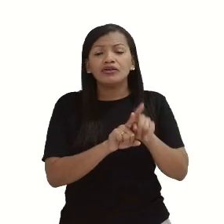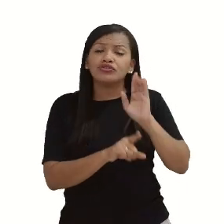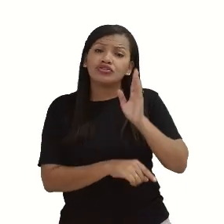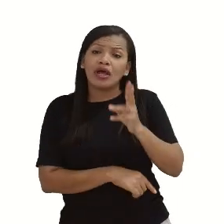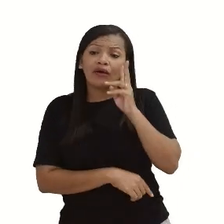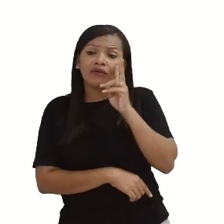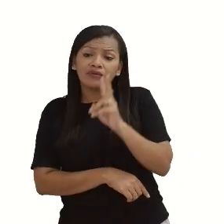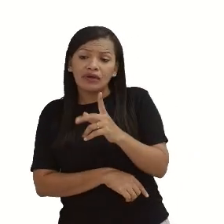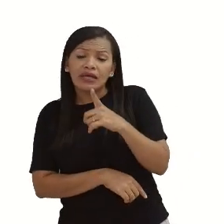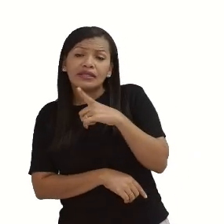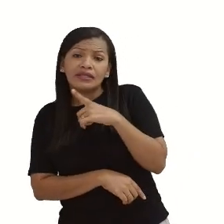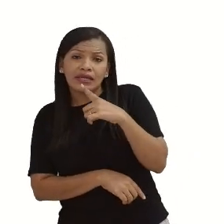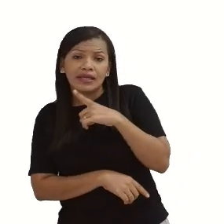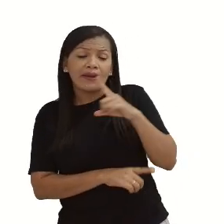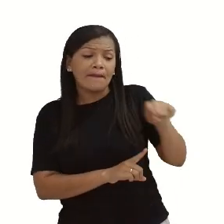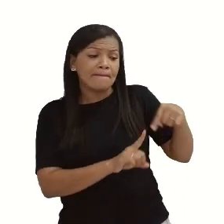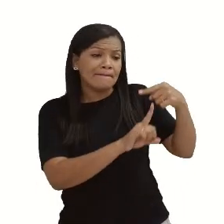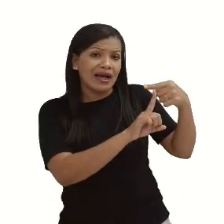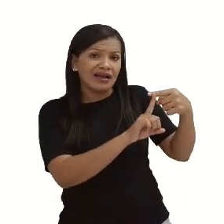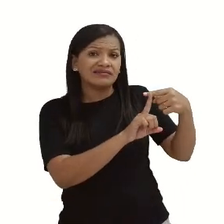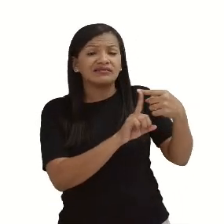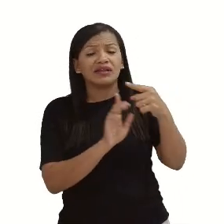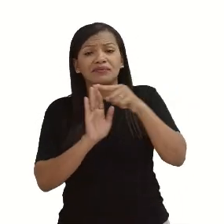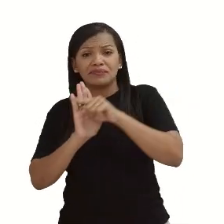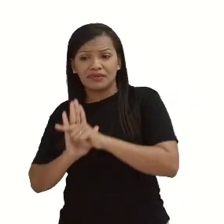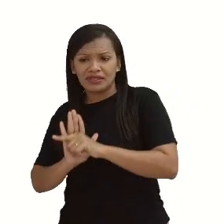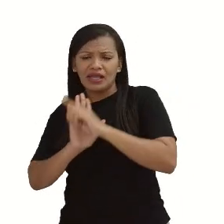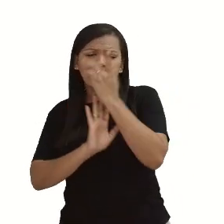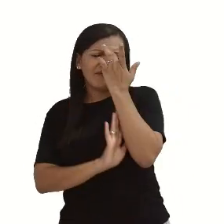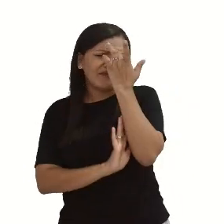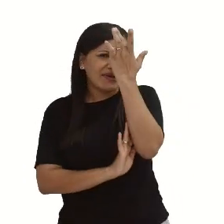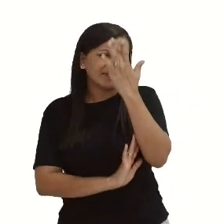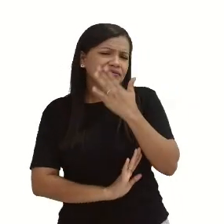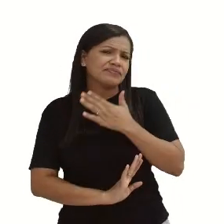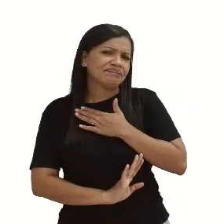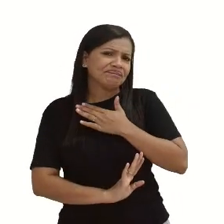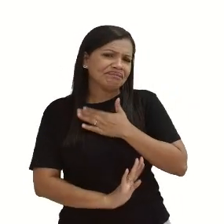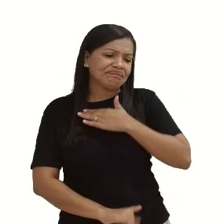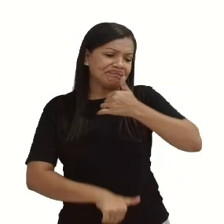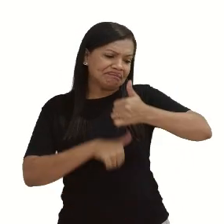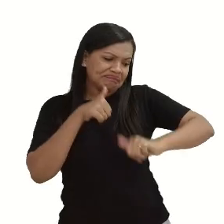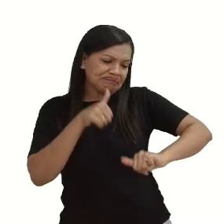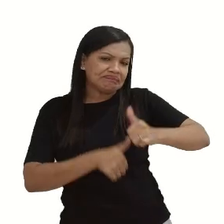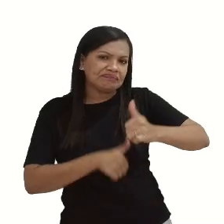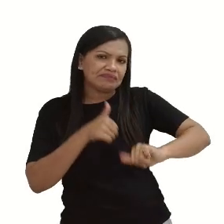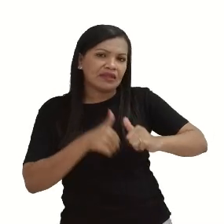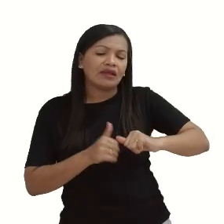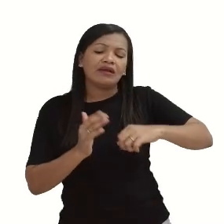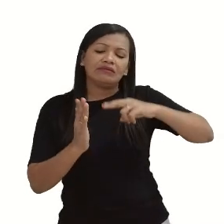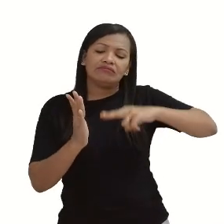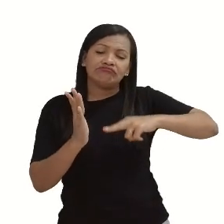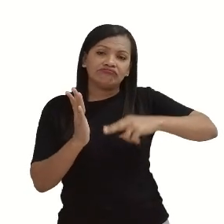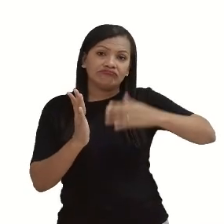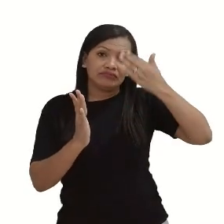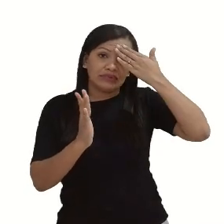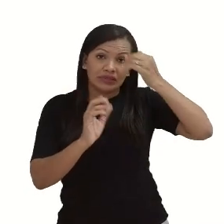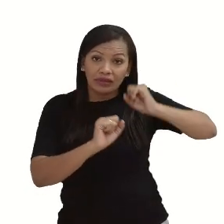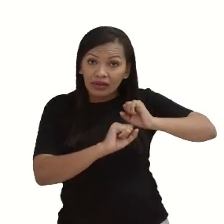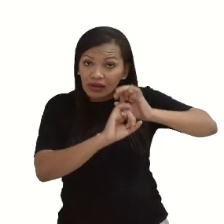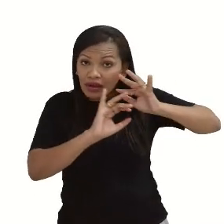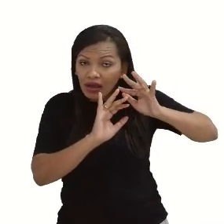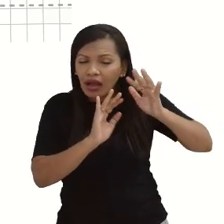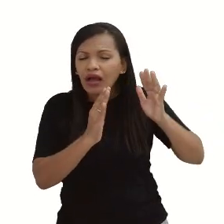consigo ver qual é o que tem mais, qual é o que tem menos. Isso facilita a minha análise, isso facilita a minha leitura de